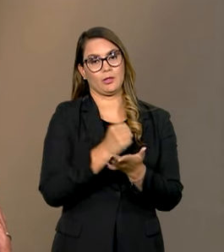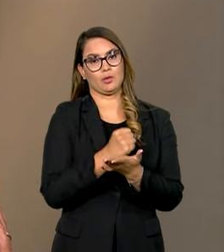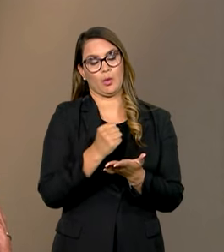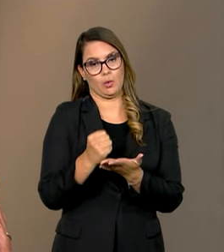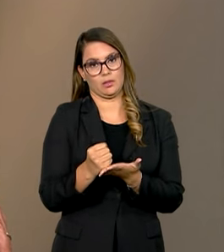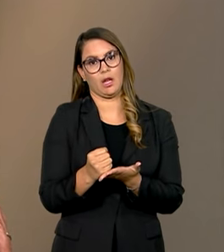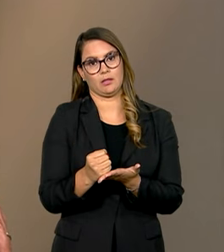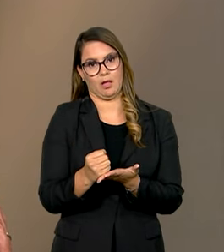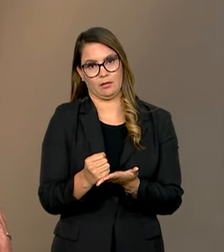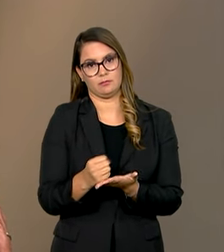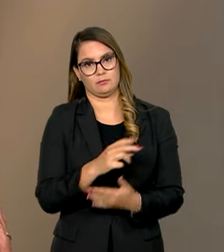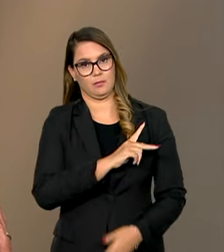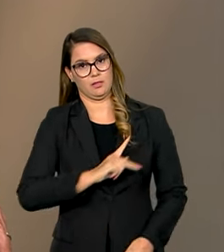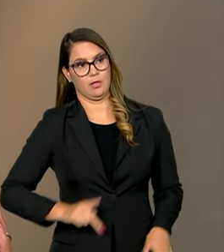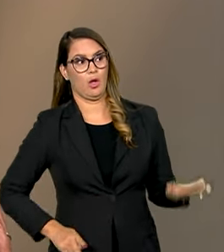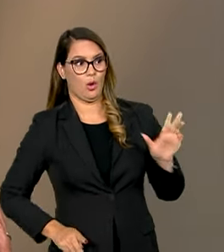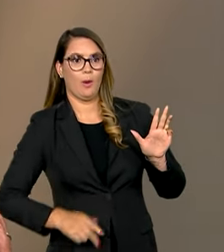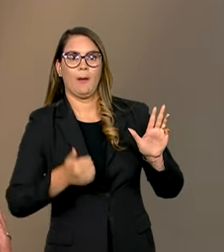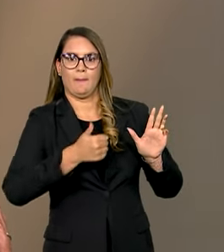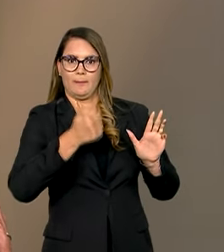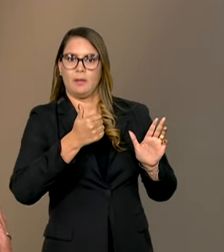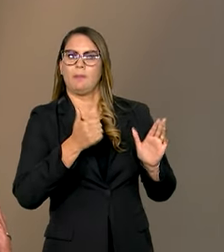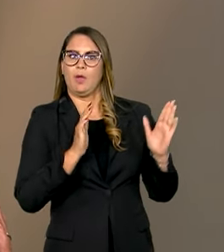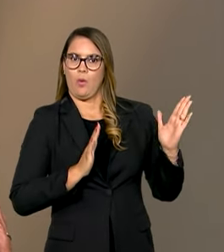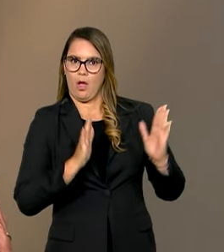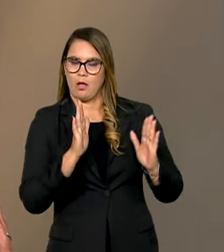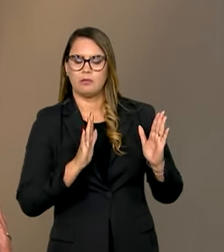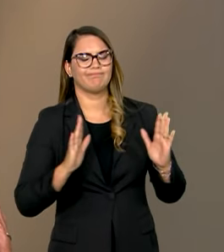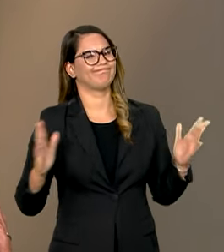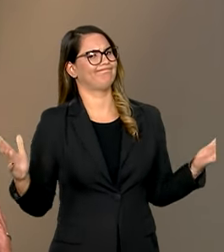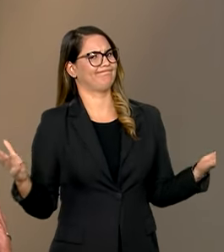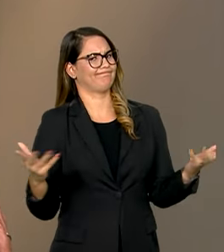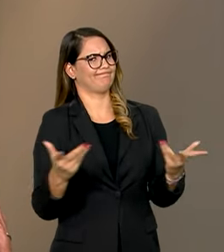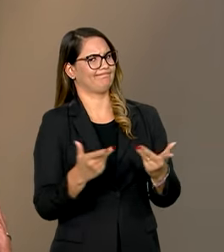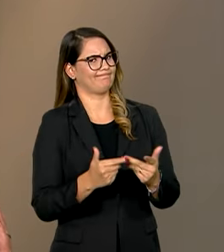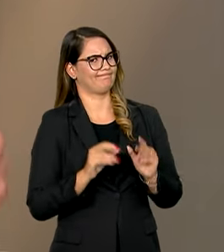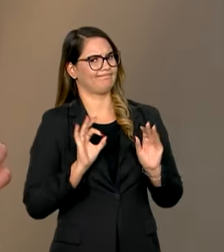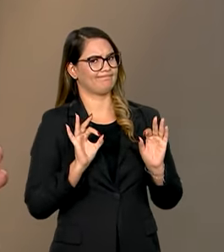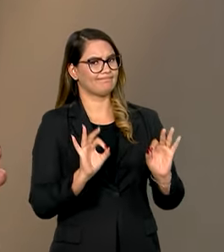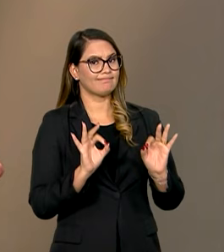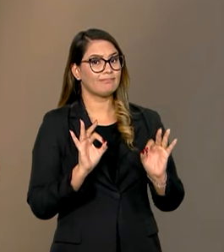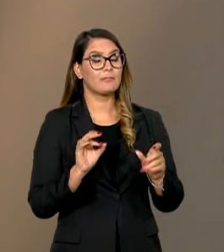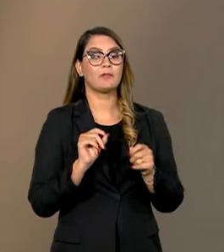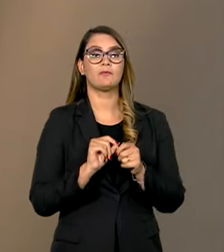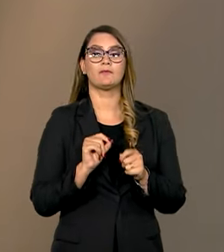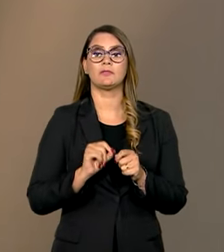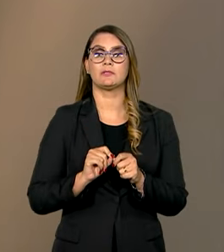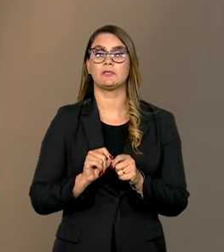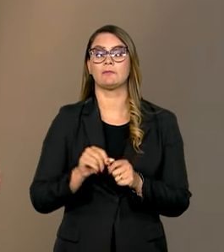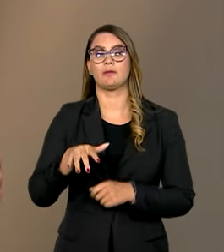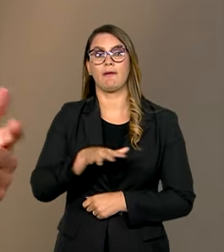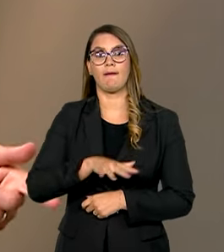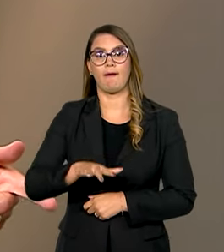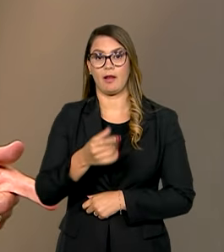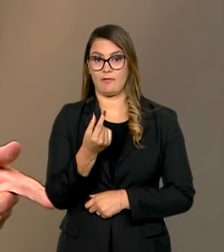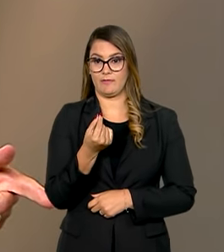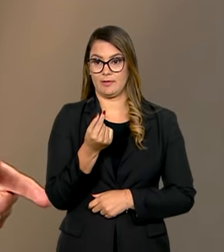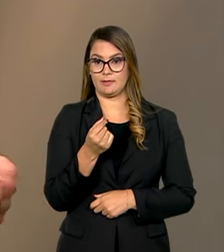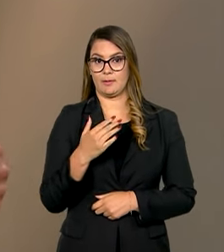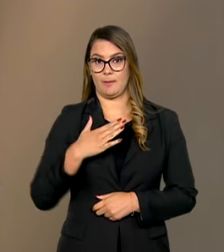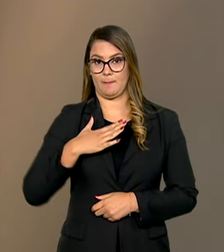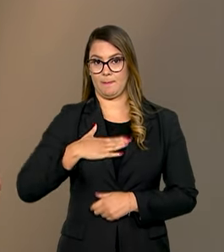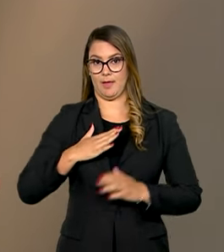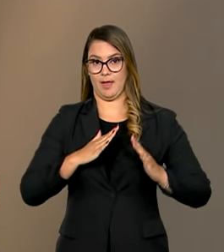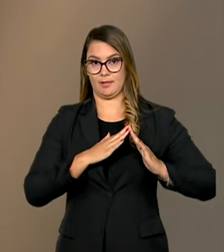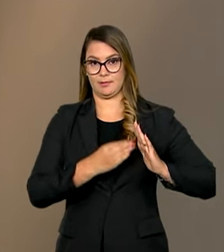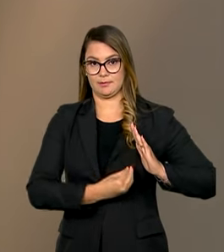deu. Esse primeiro ano foi um ano muito exitoso, né? Nós já fizemos só em termos dos financiamentos do Minha Casa Minha